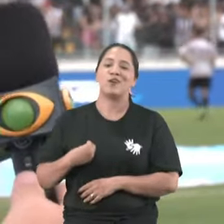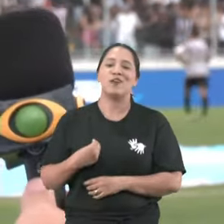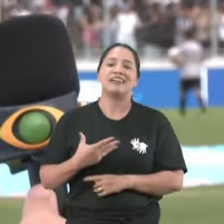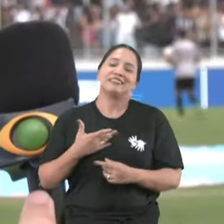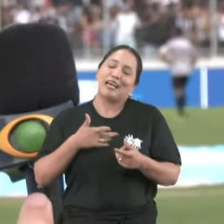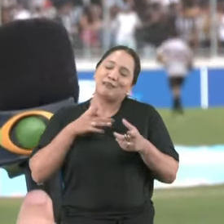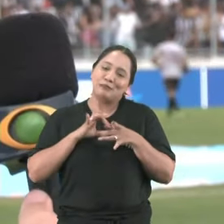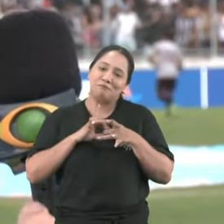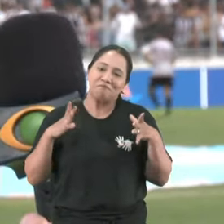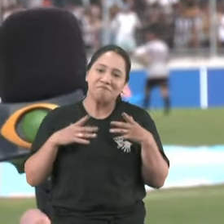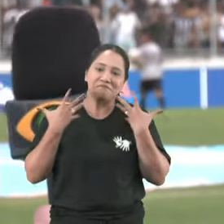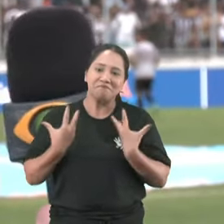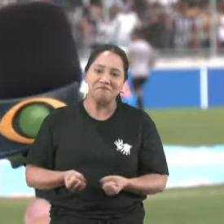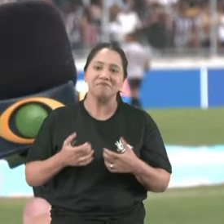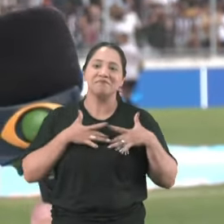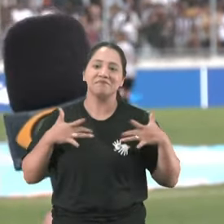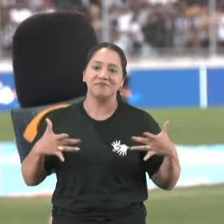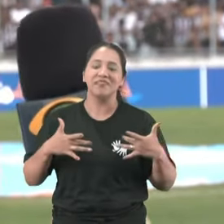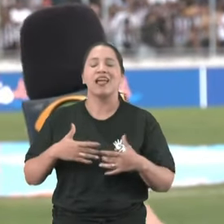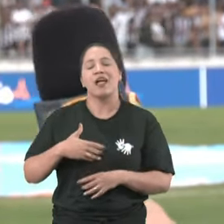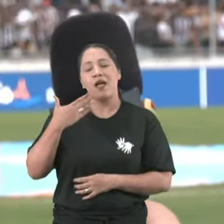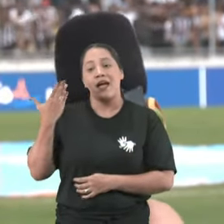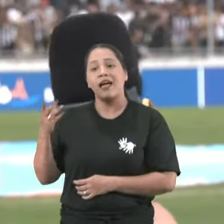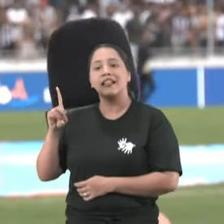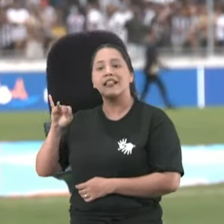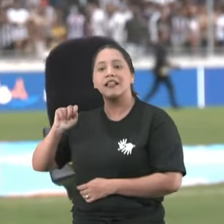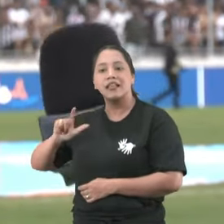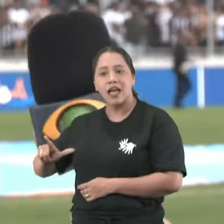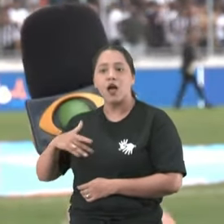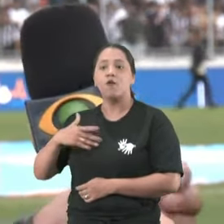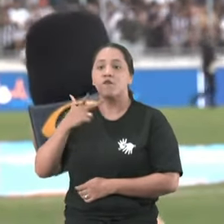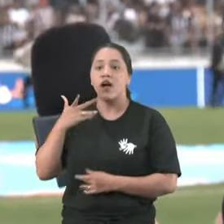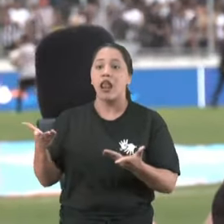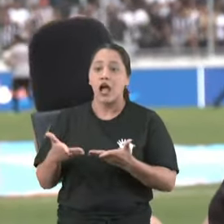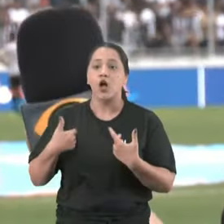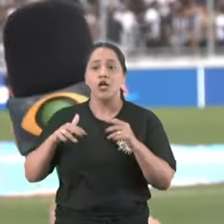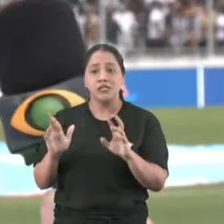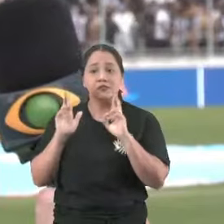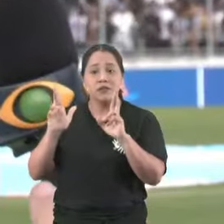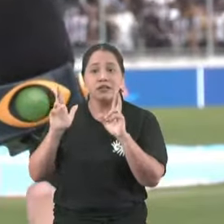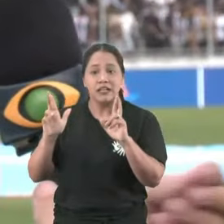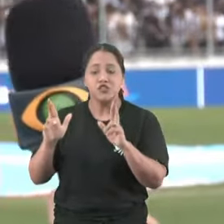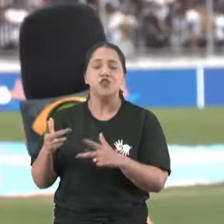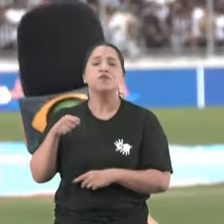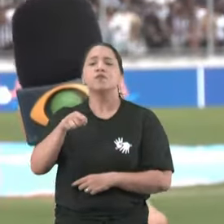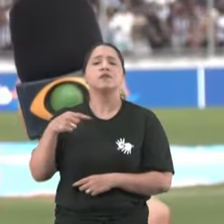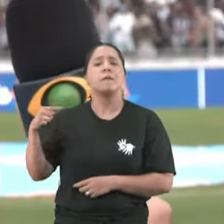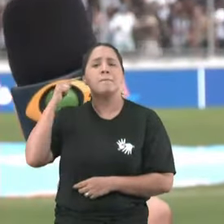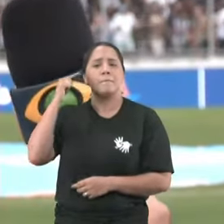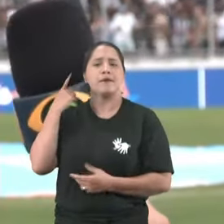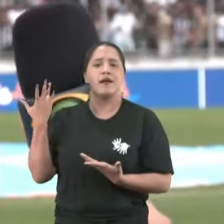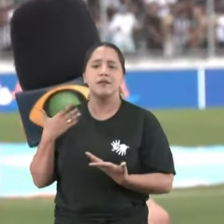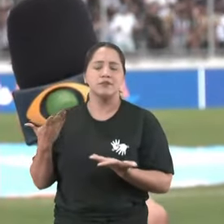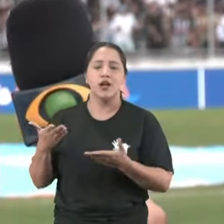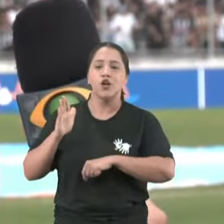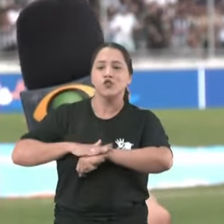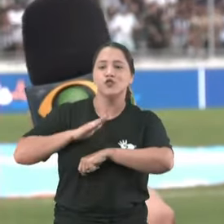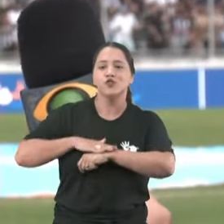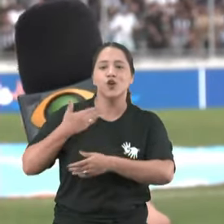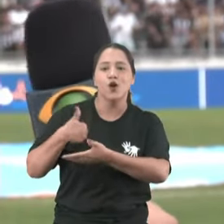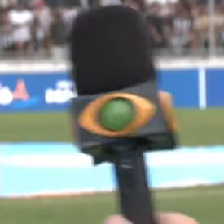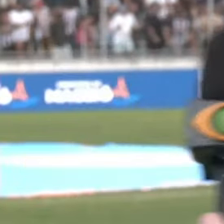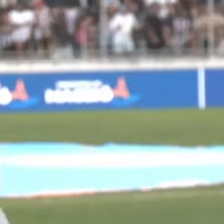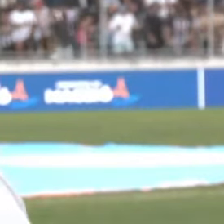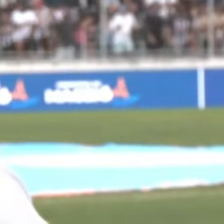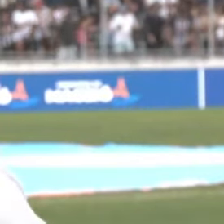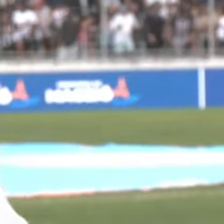gentilmente nos atende, como sempre. Daniel, fala aí desse time, da expectativa, o que é que se passa para os jogadores num momento como esse, é decisão.